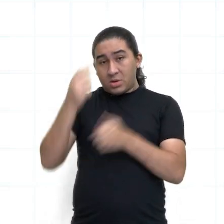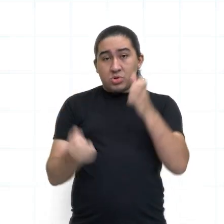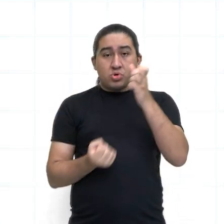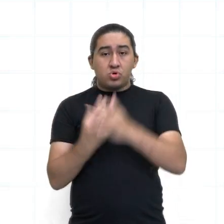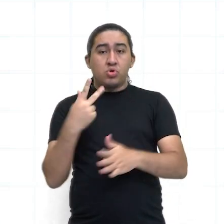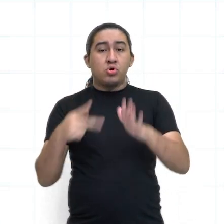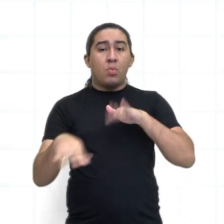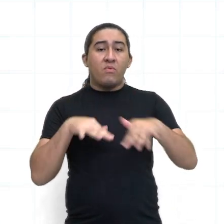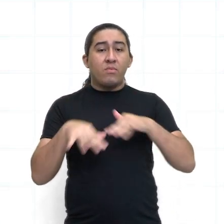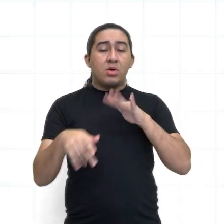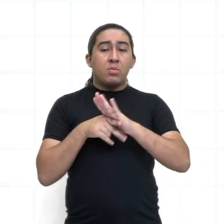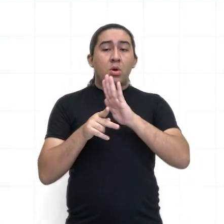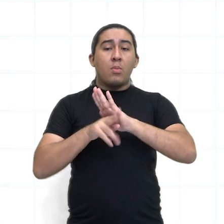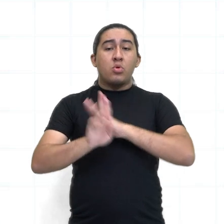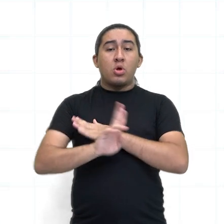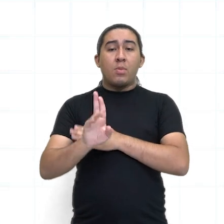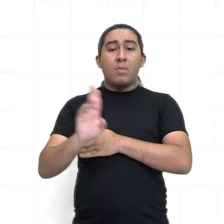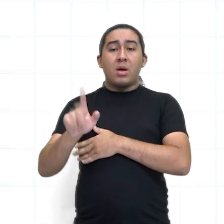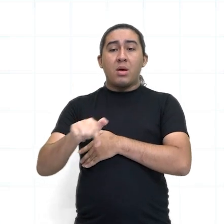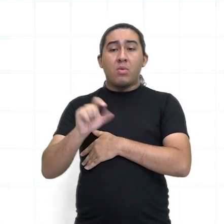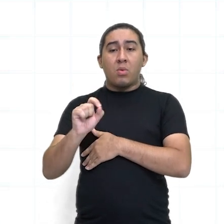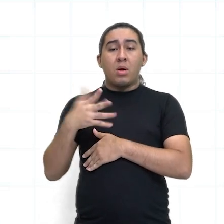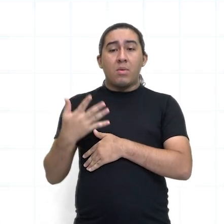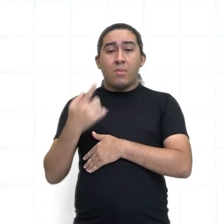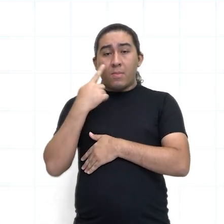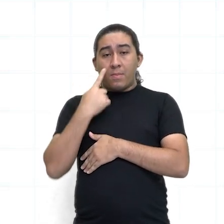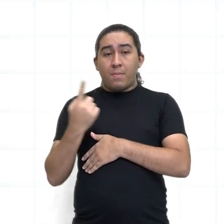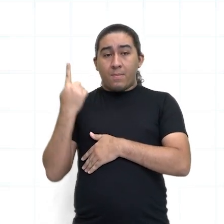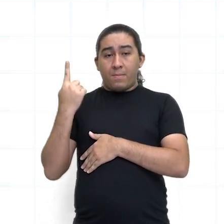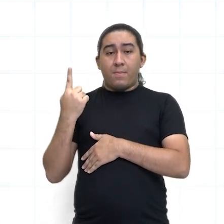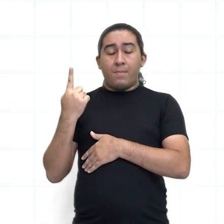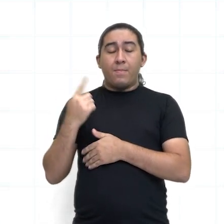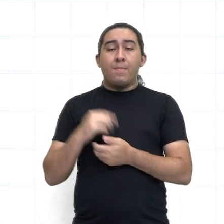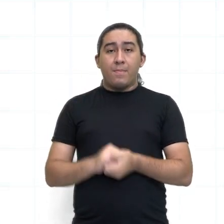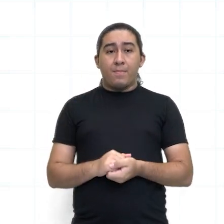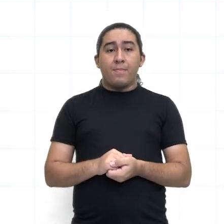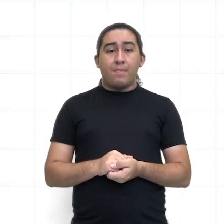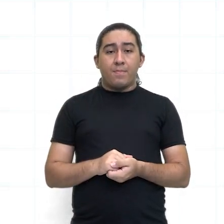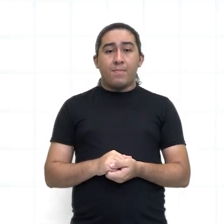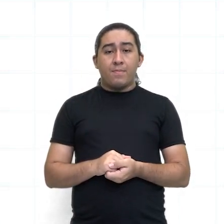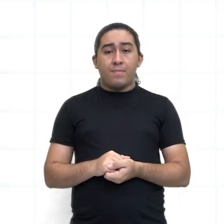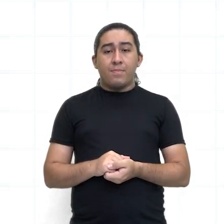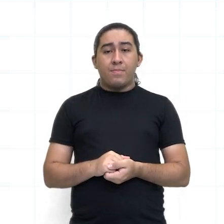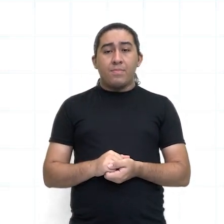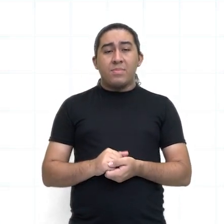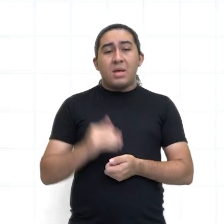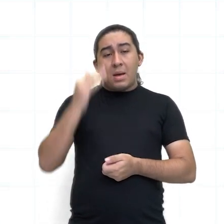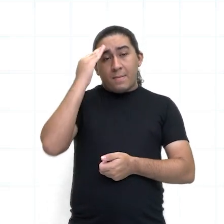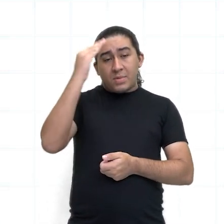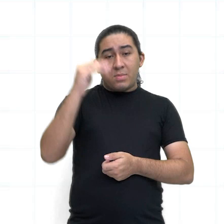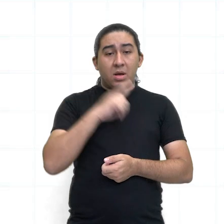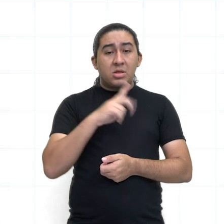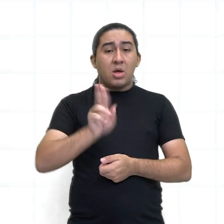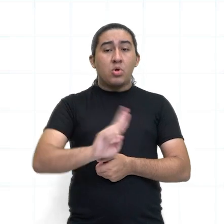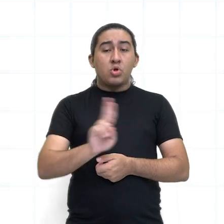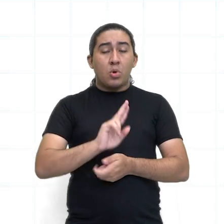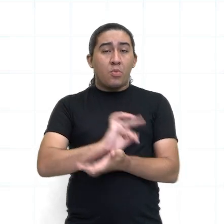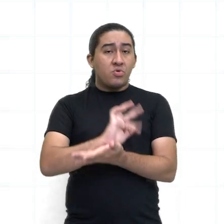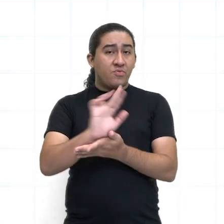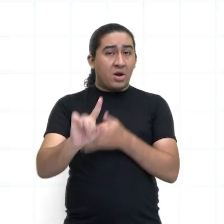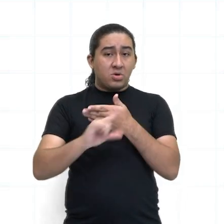Na Alemanha, surge um movimento denominado Cavaleiro Azul, cujos fundadores são Kandinsky,